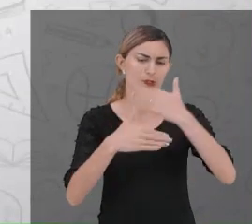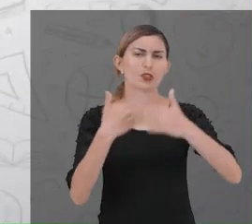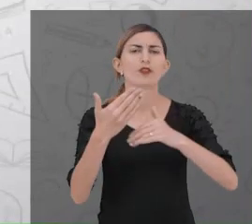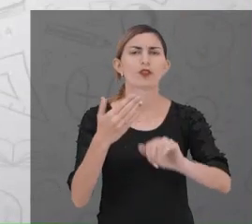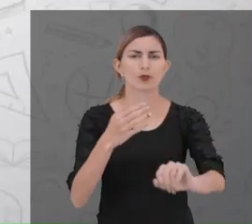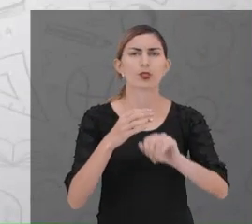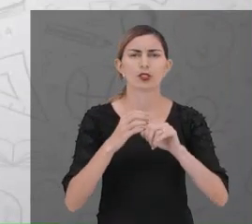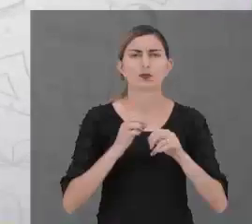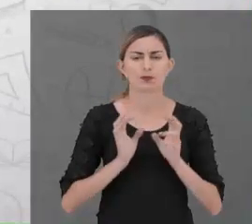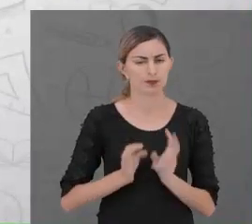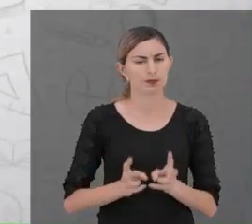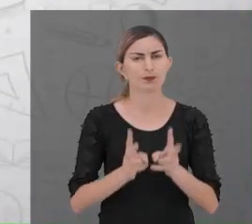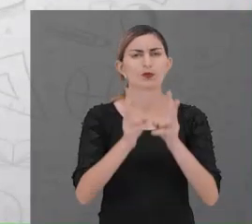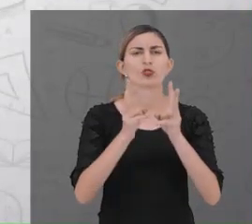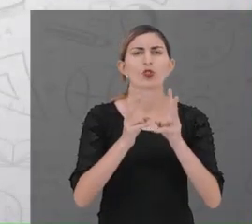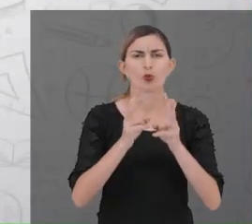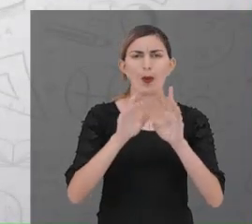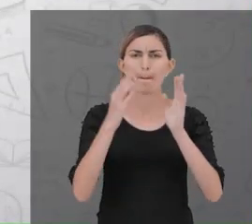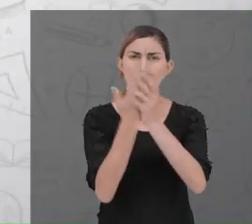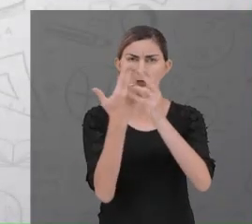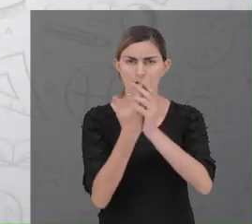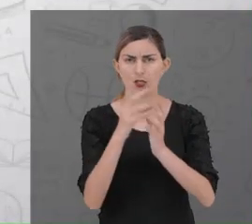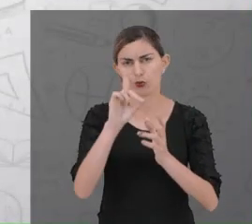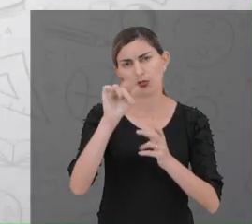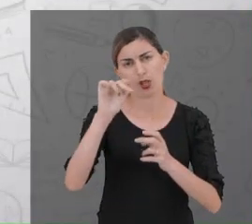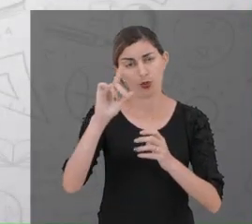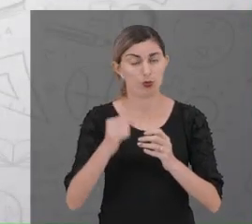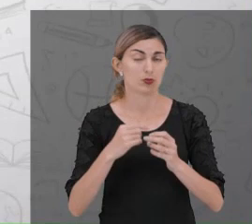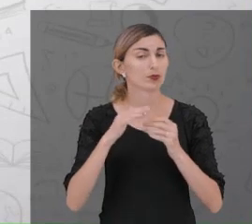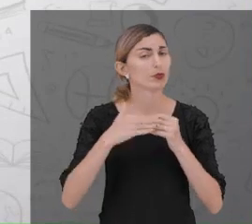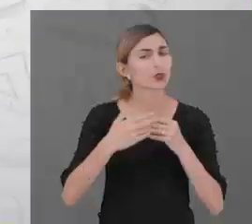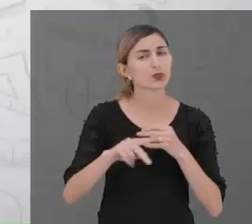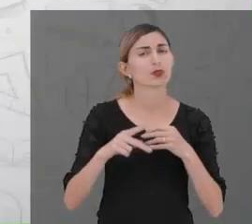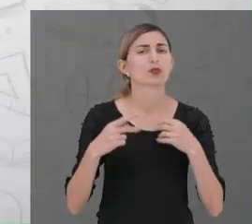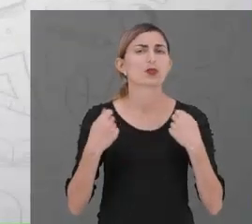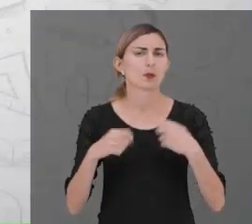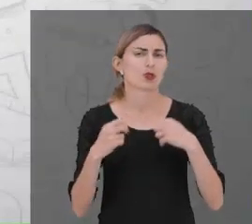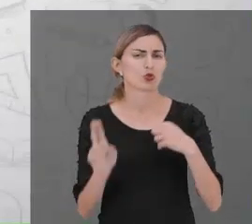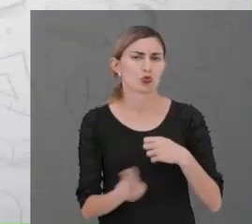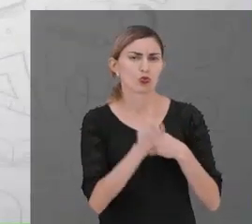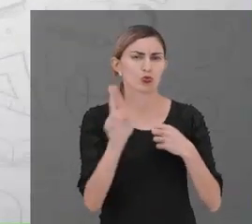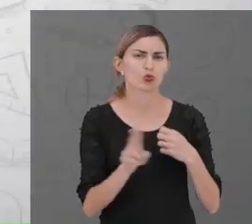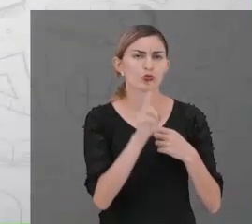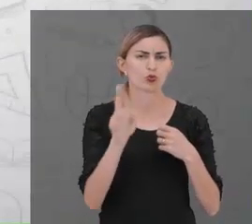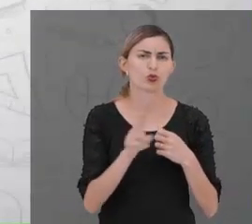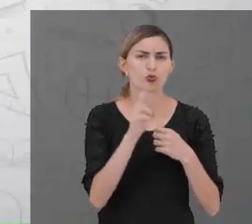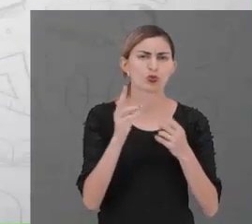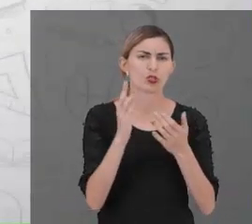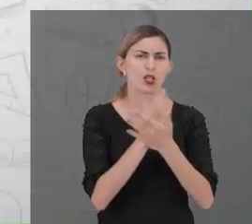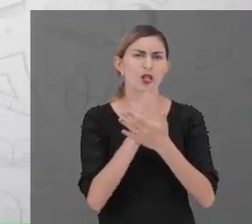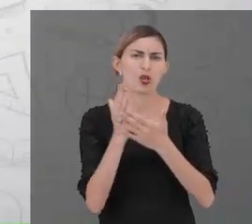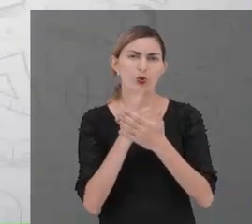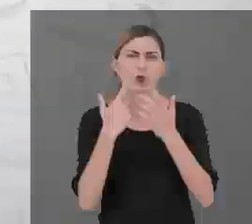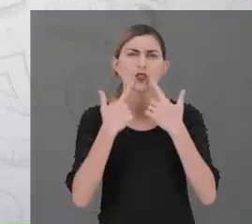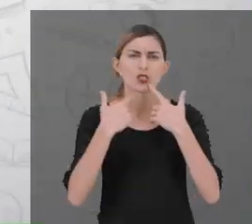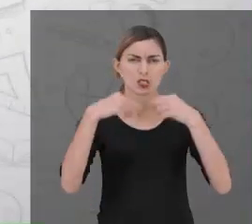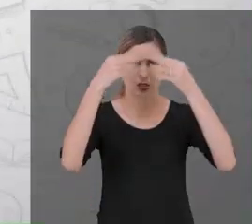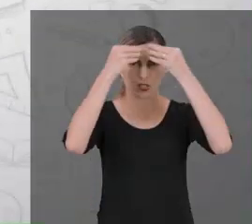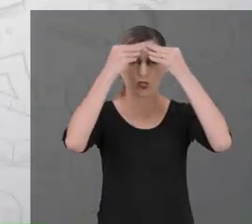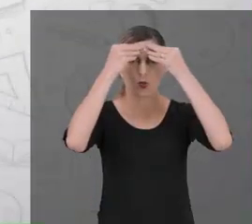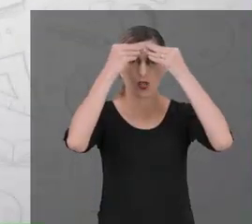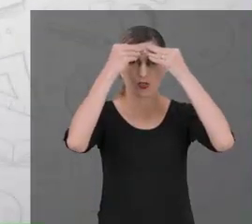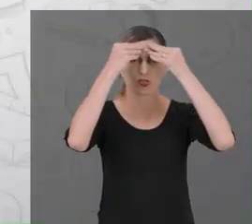iremos desenvolver efetivamente um banco de dados. E para isso, nós utilizaremos